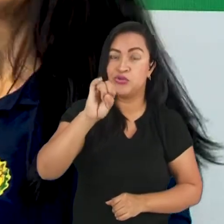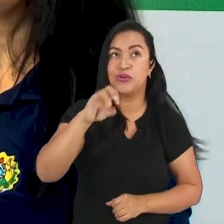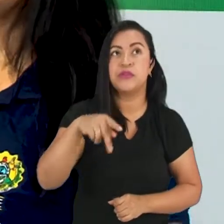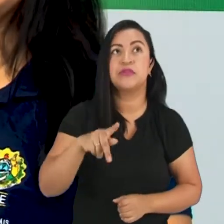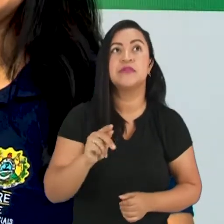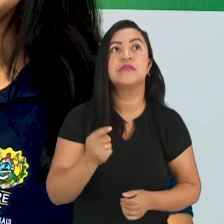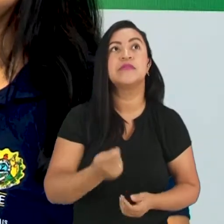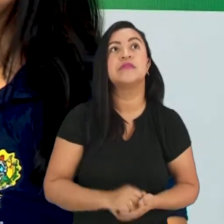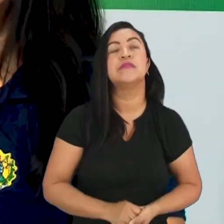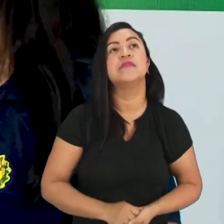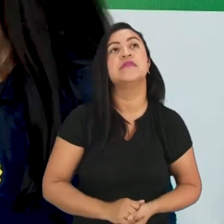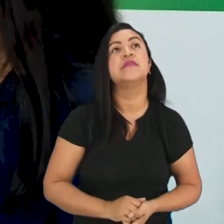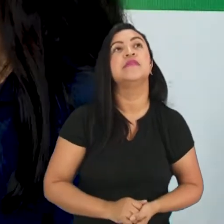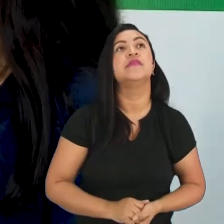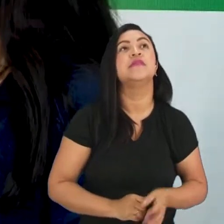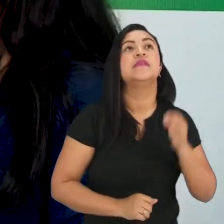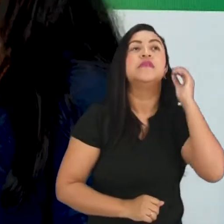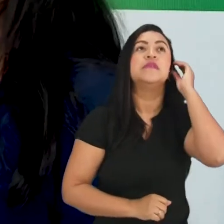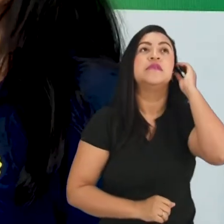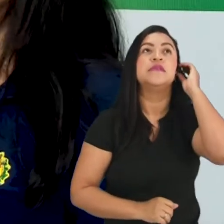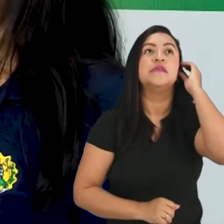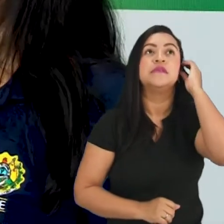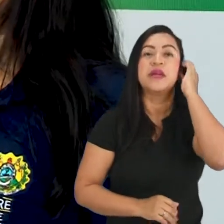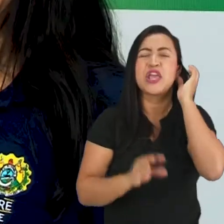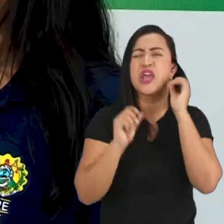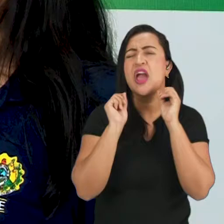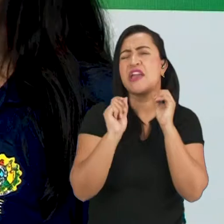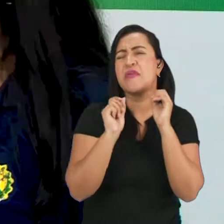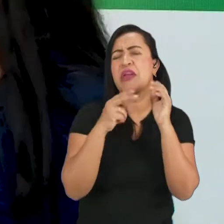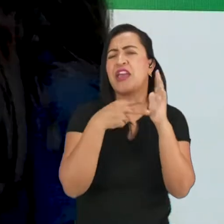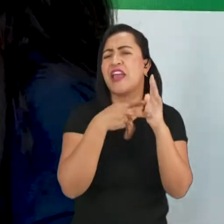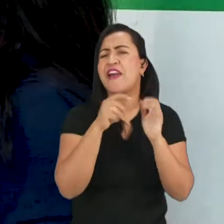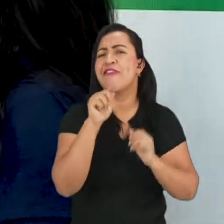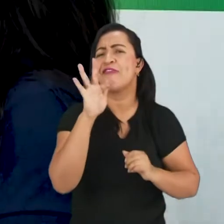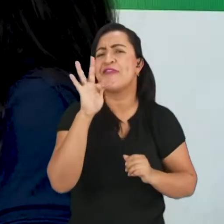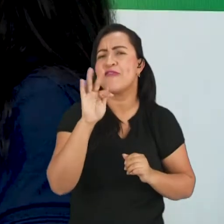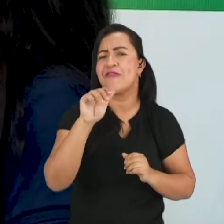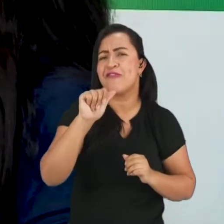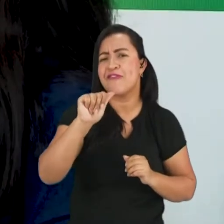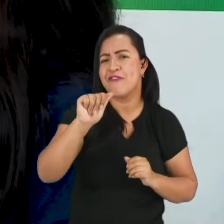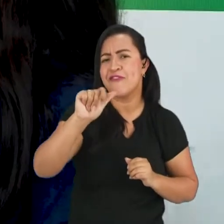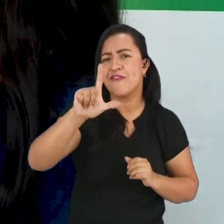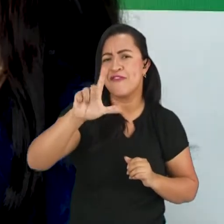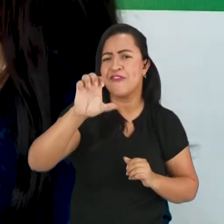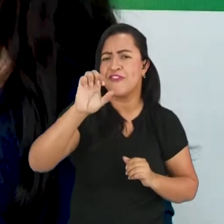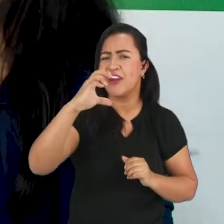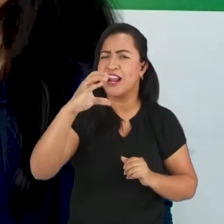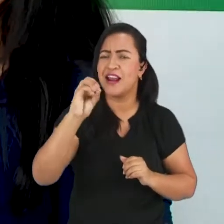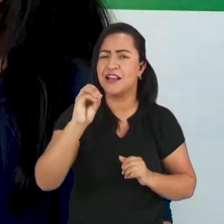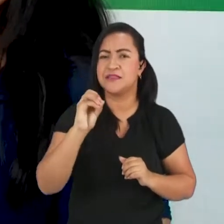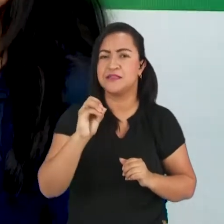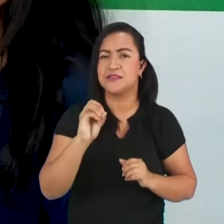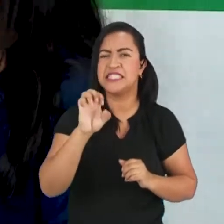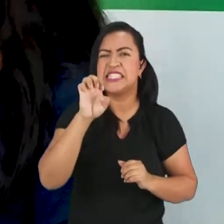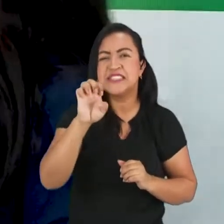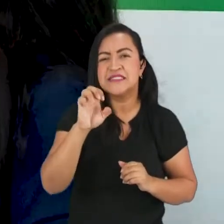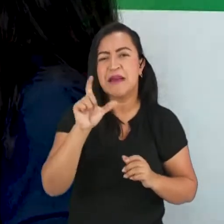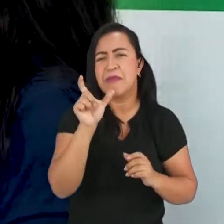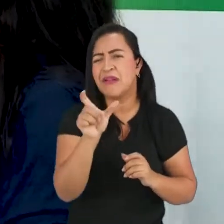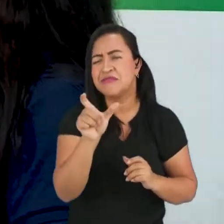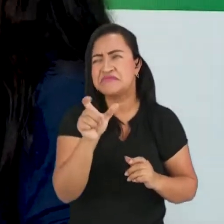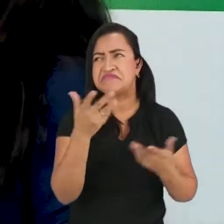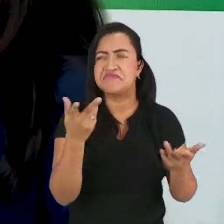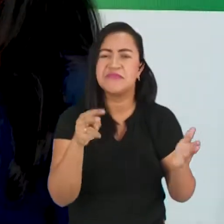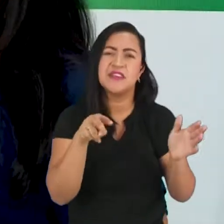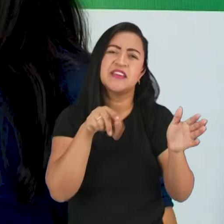O que é falésia? É exatamente o dicionário, é importante para isso. Na hora que a gente vai fazer uma leitura, eu só estou destacando aqui. É claro que